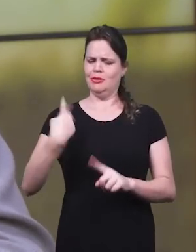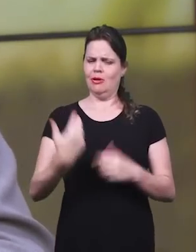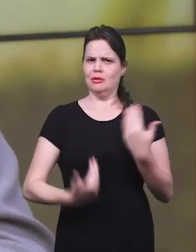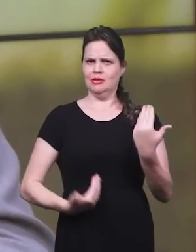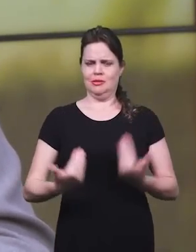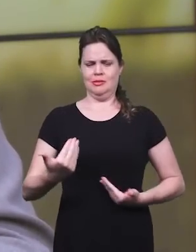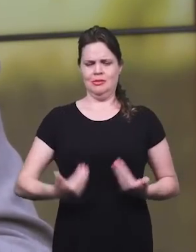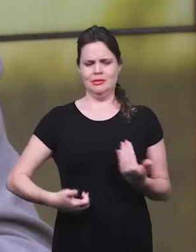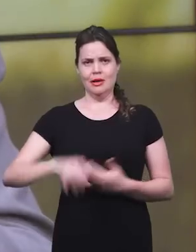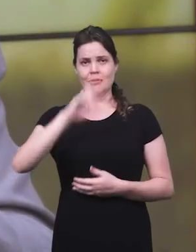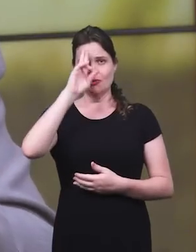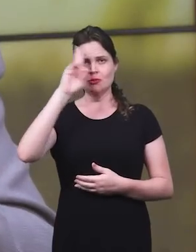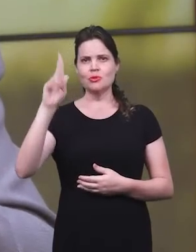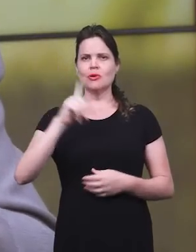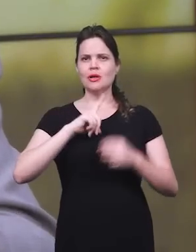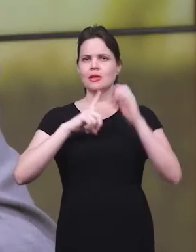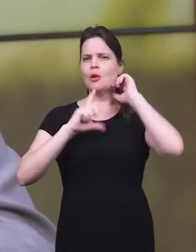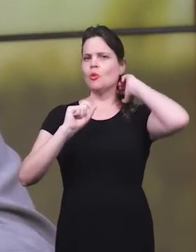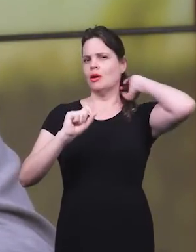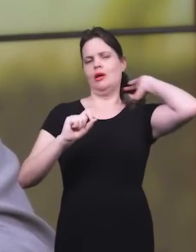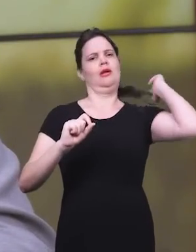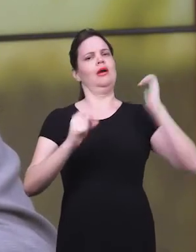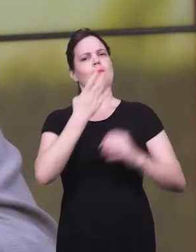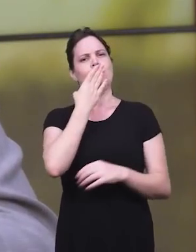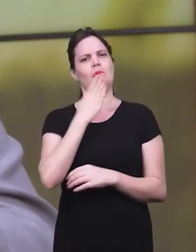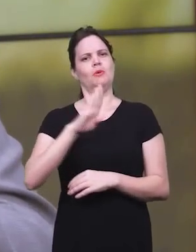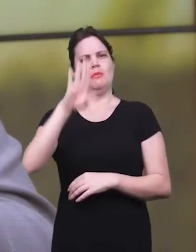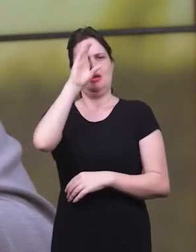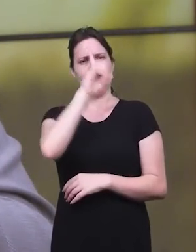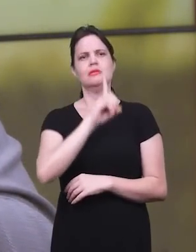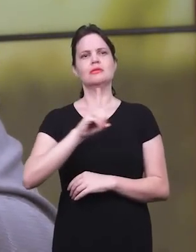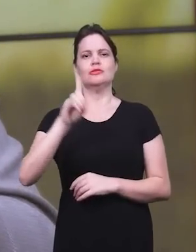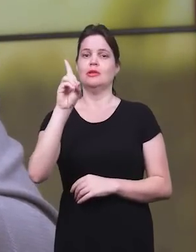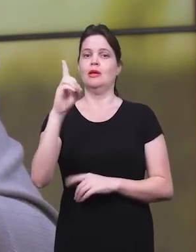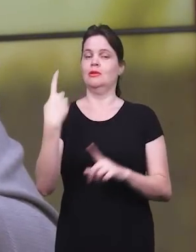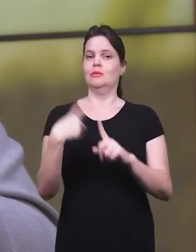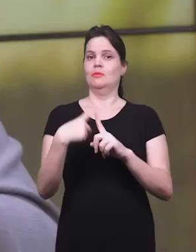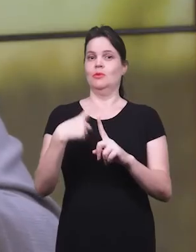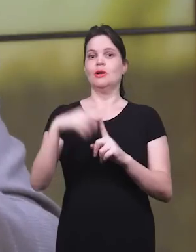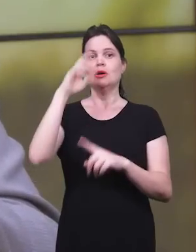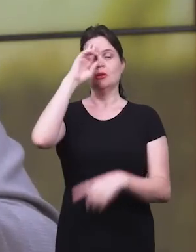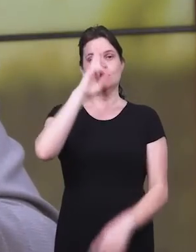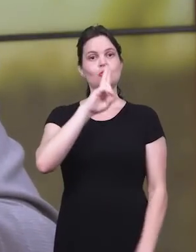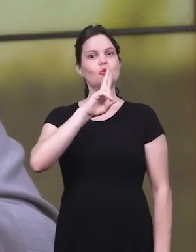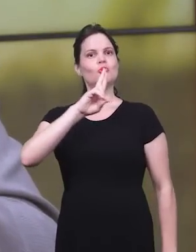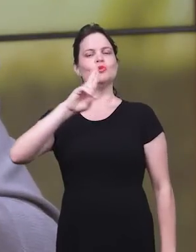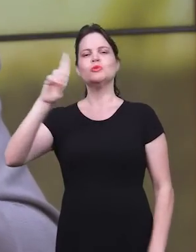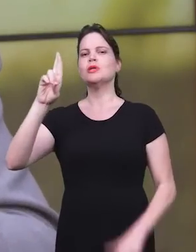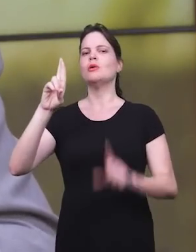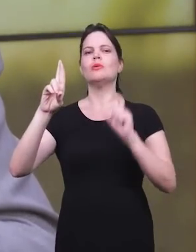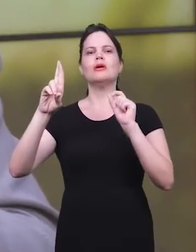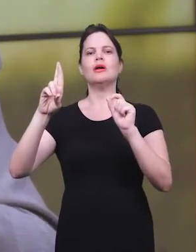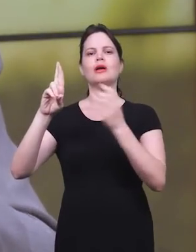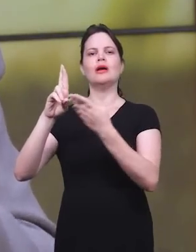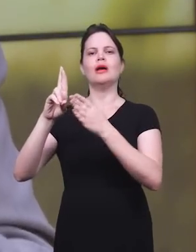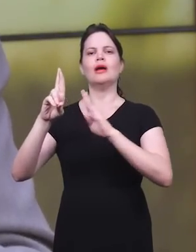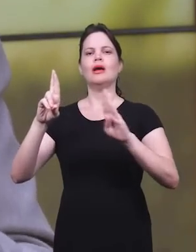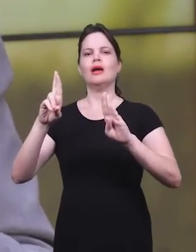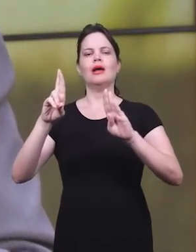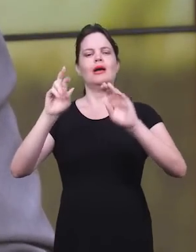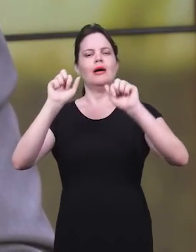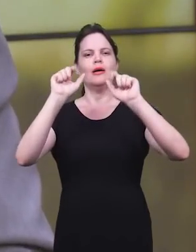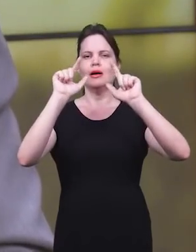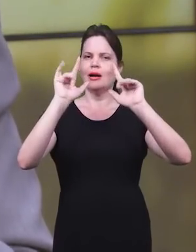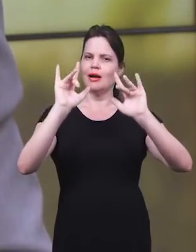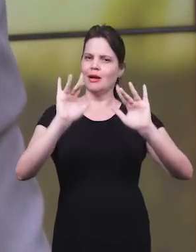servem ao Senhor, daqueles que estão debaixo daquela promessa que o Senhor nos trouxe de alcançar, de salvar,